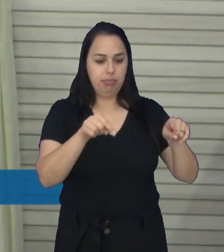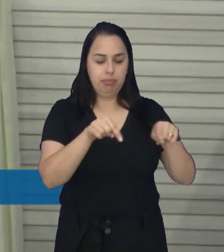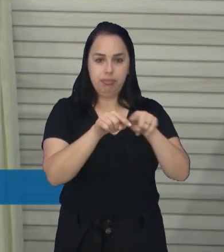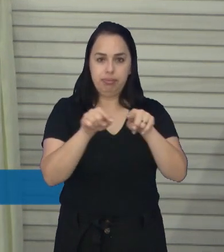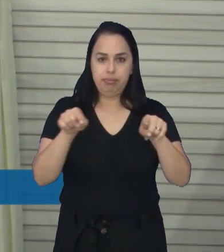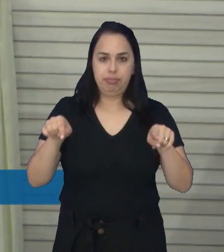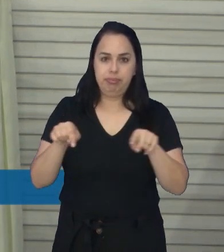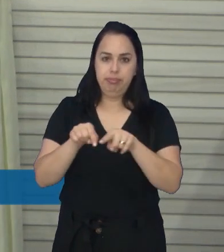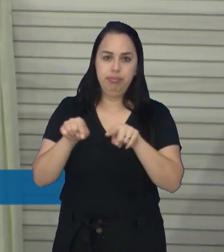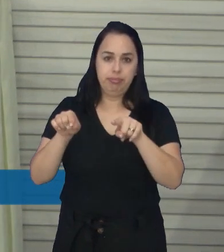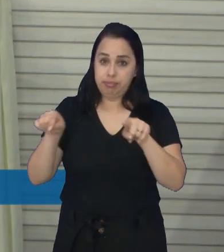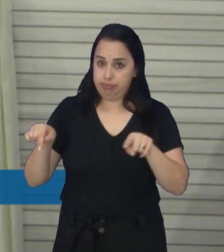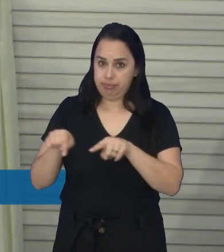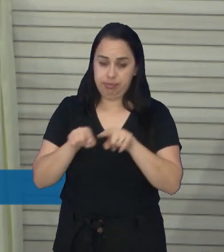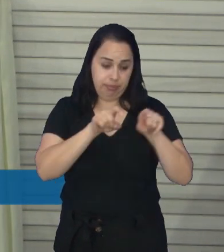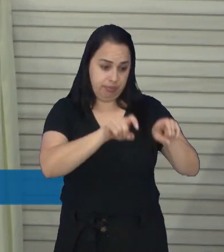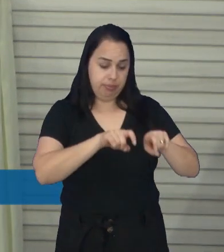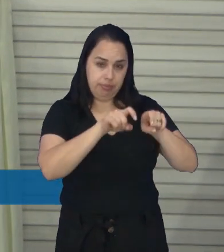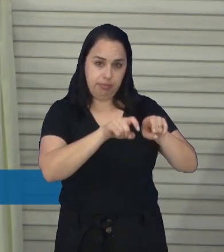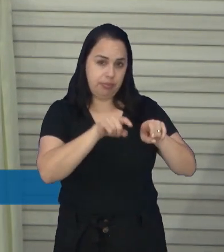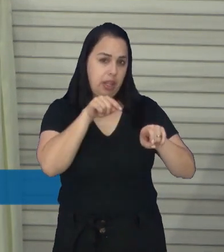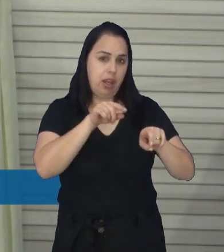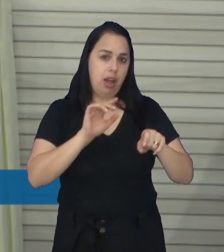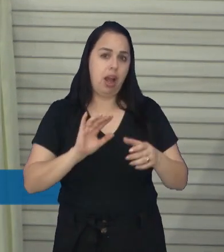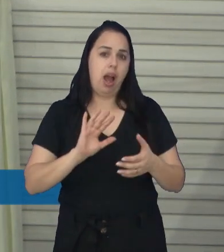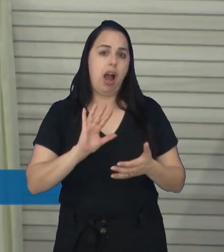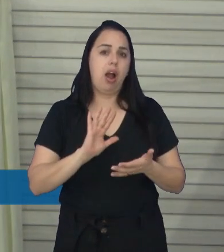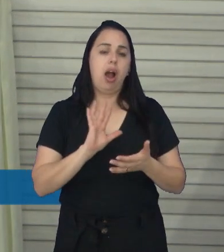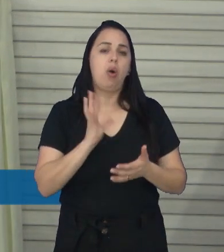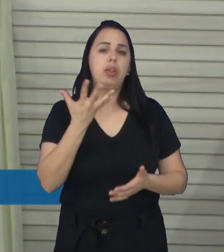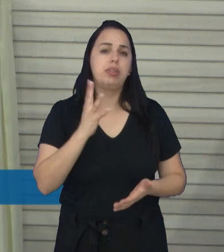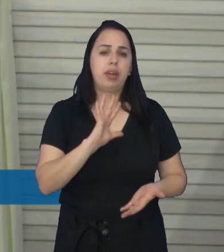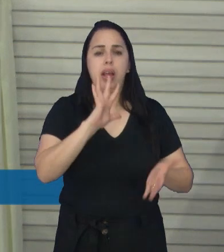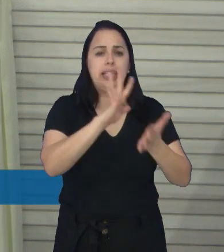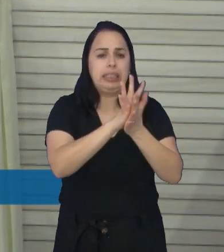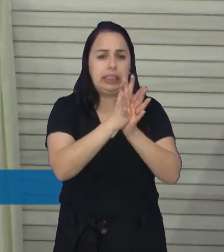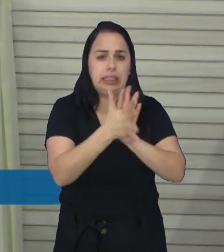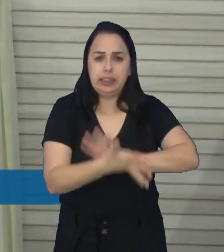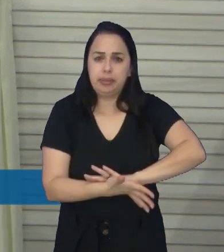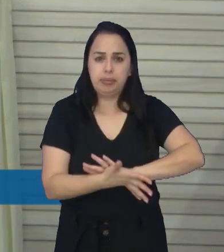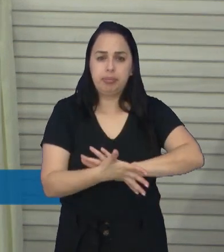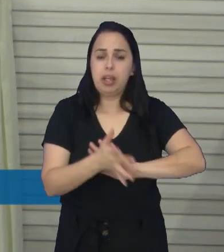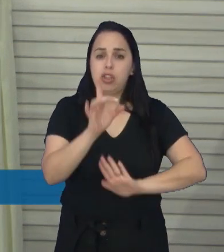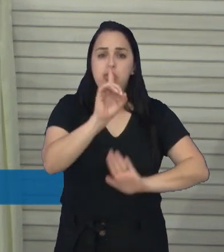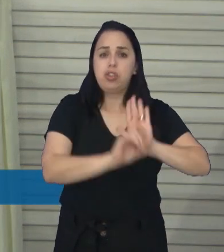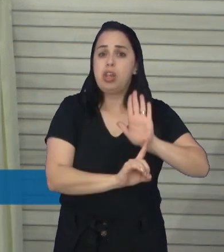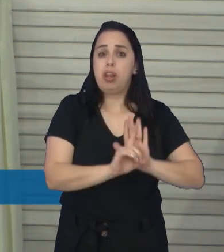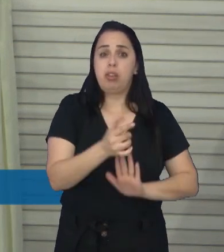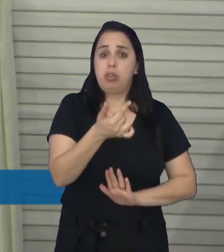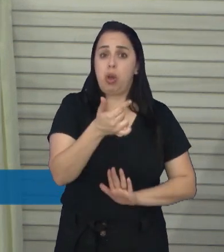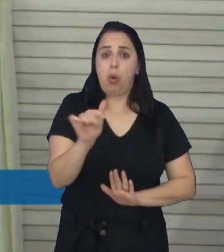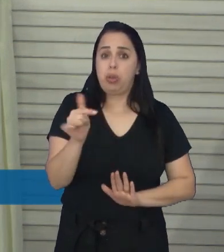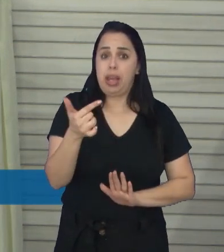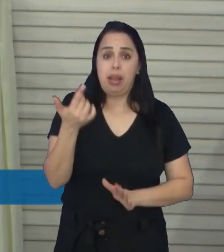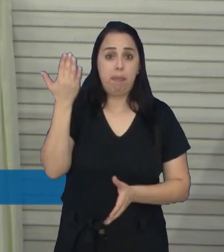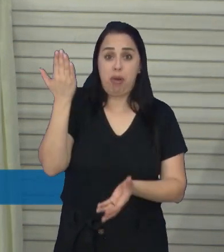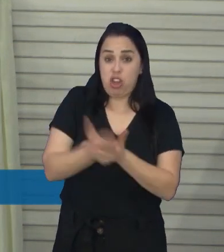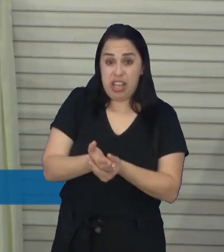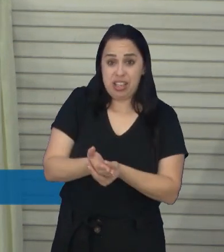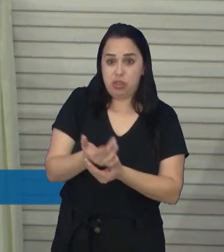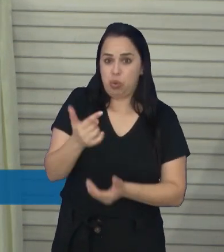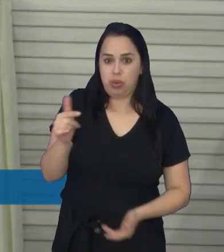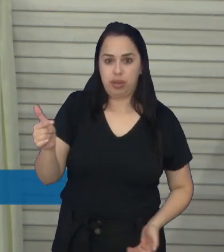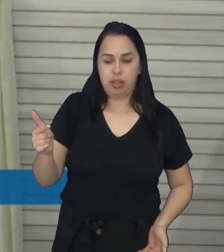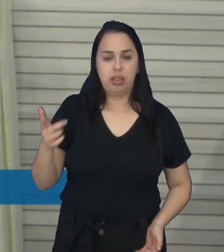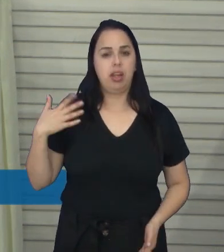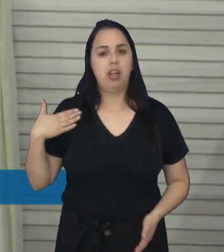é isso que tá acontecendo demolição administrativa não tem direito nenhum devido processo legal chegar